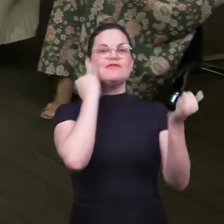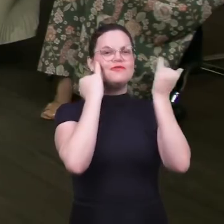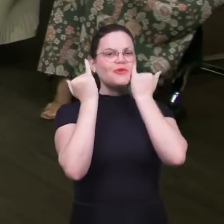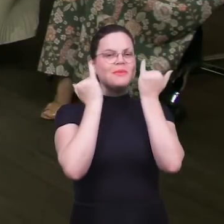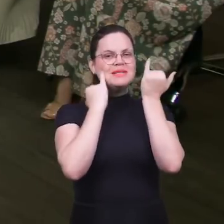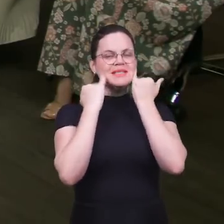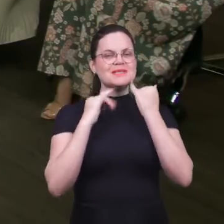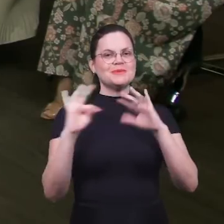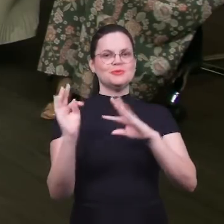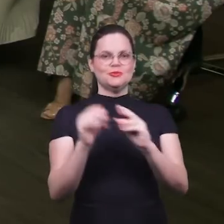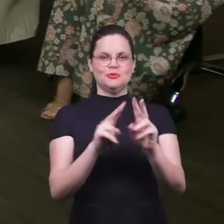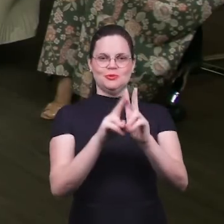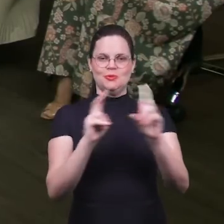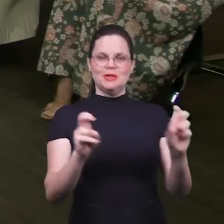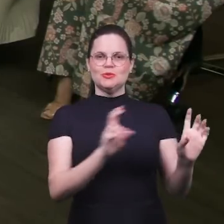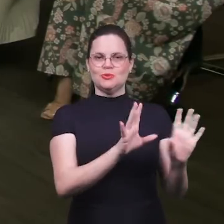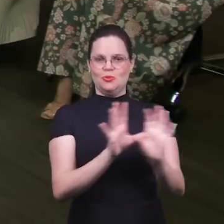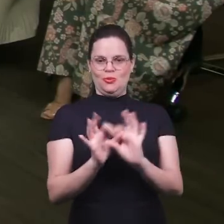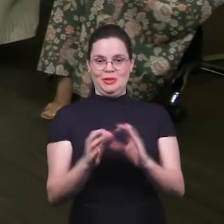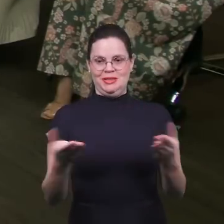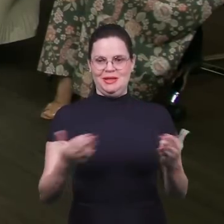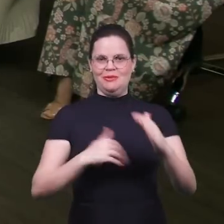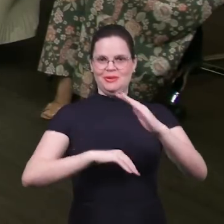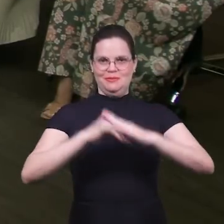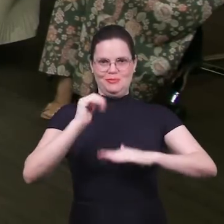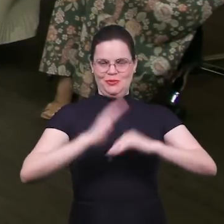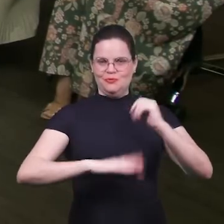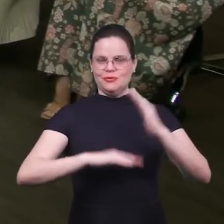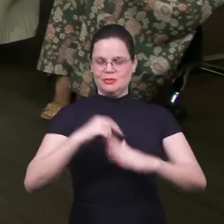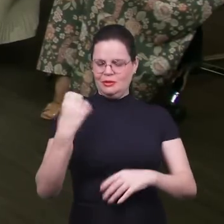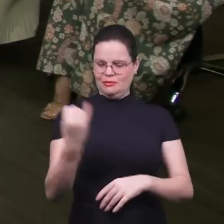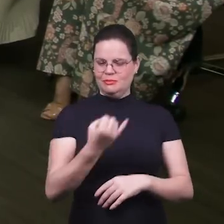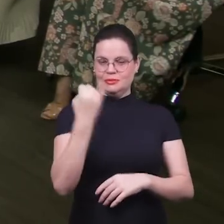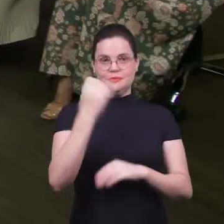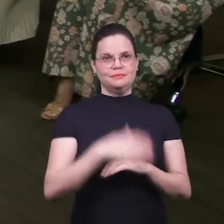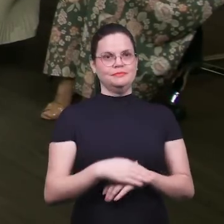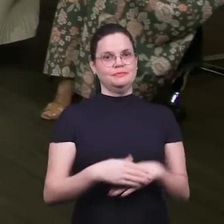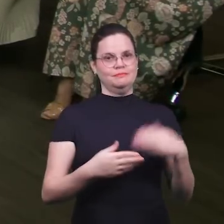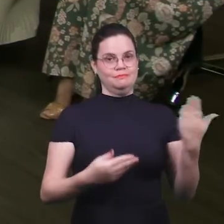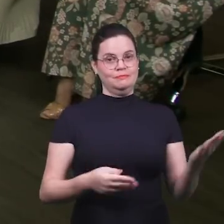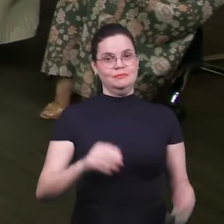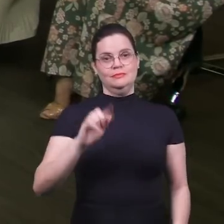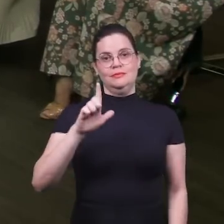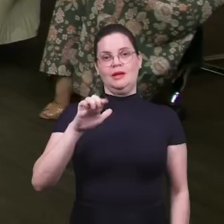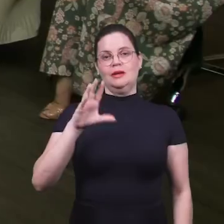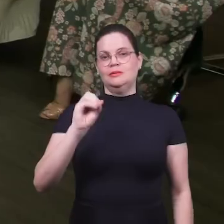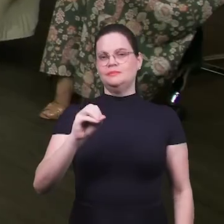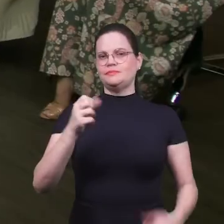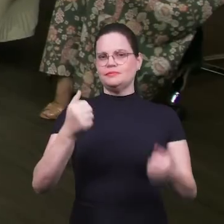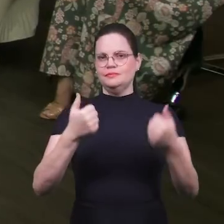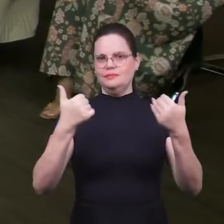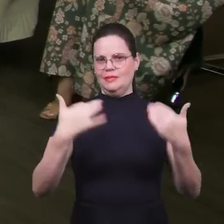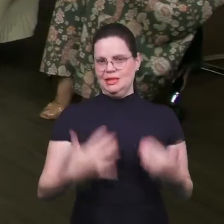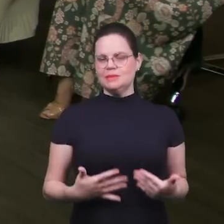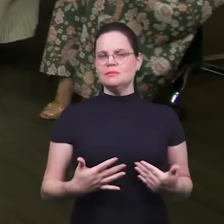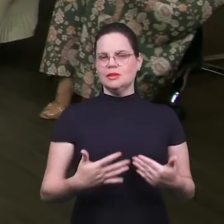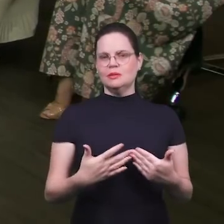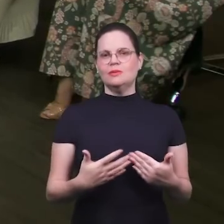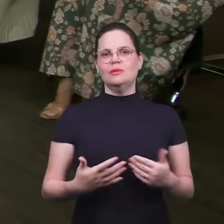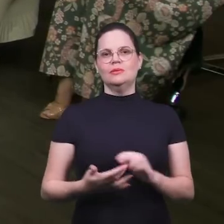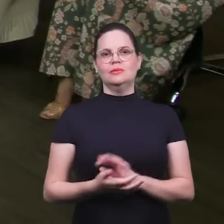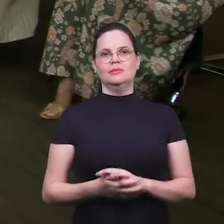informações nesse contexto que nós trabalhamos aqui. Isso é importante. O Léo disse no programa